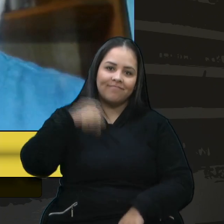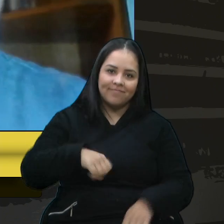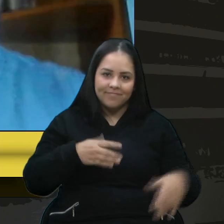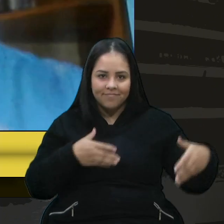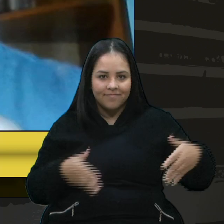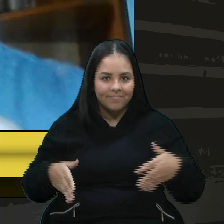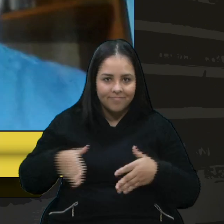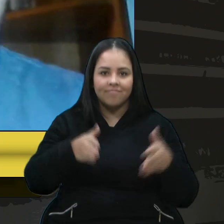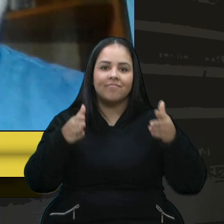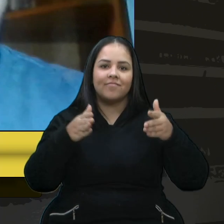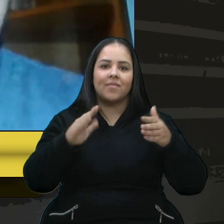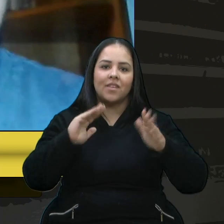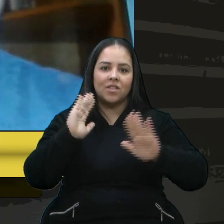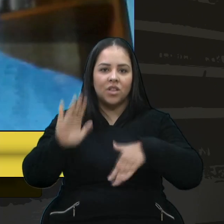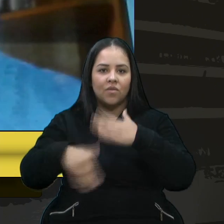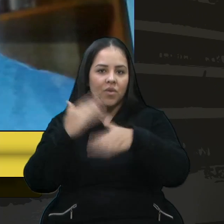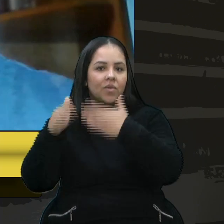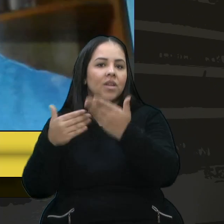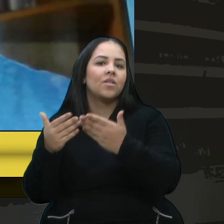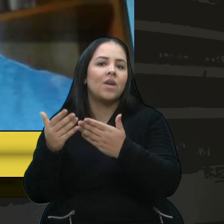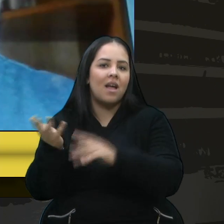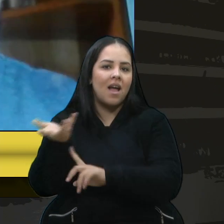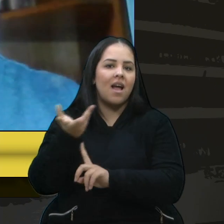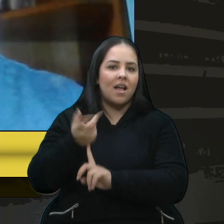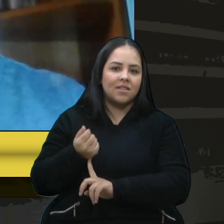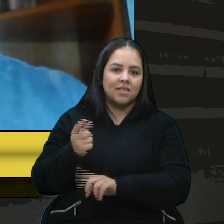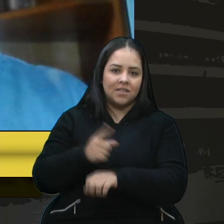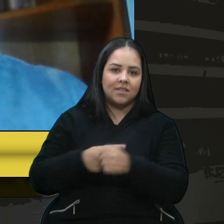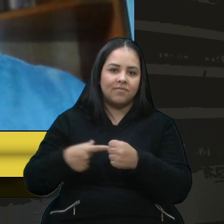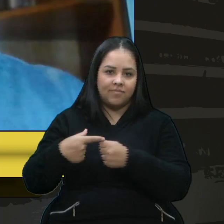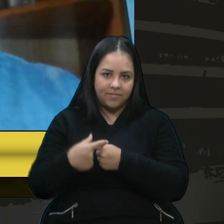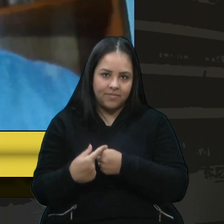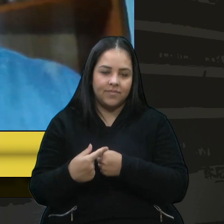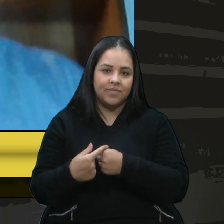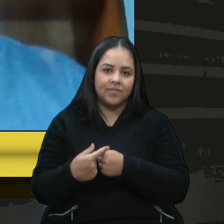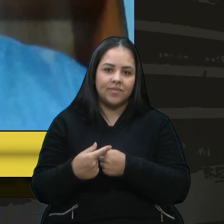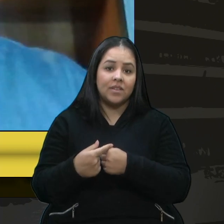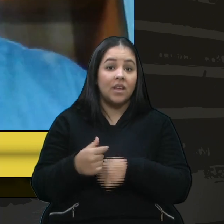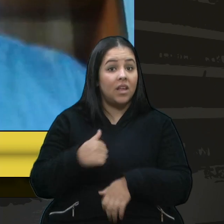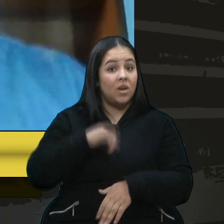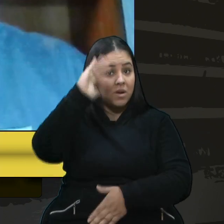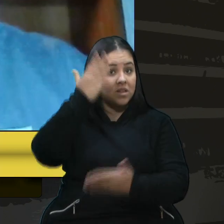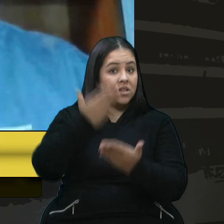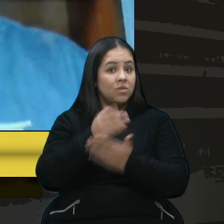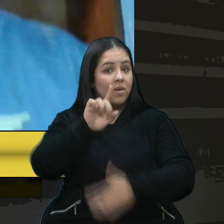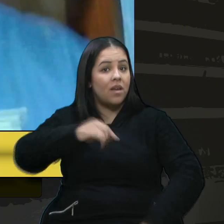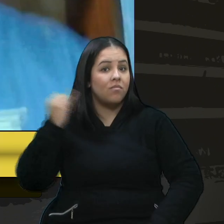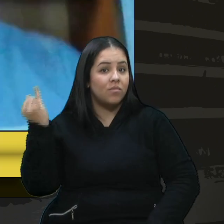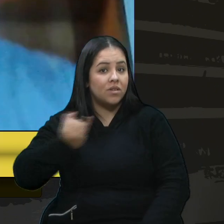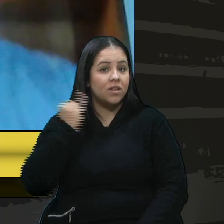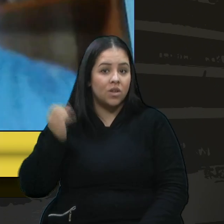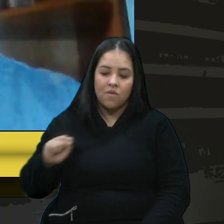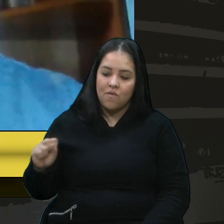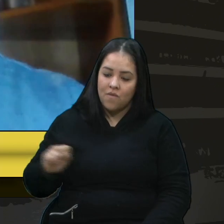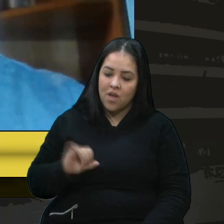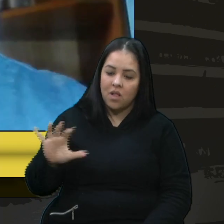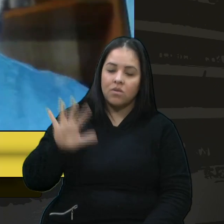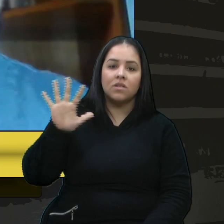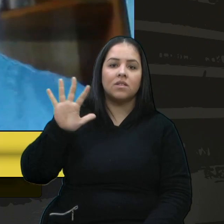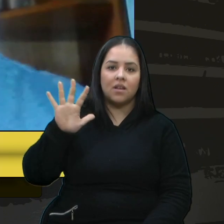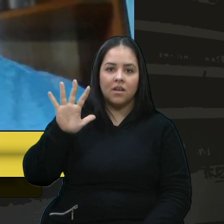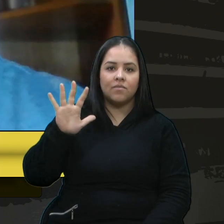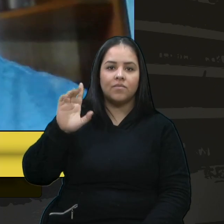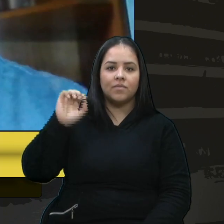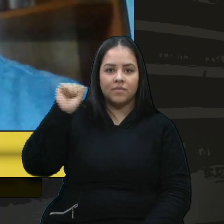caminhando e construindo arte na nossa cidade. Eu acho fundamental valorizar, né, o Financiarte,